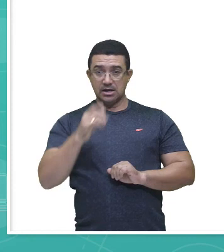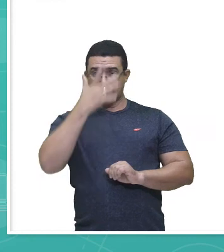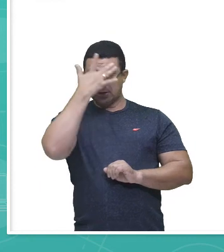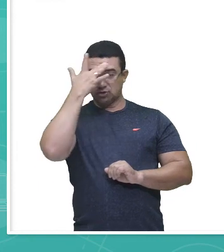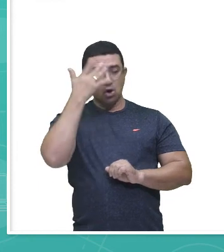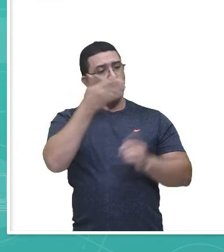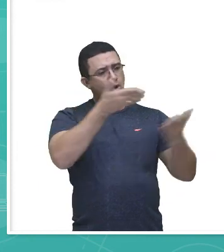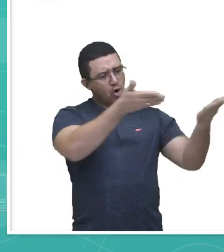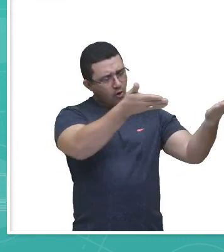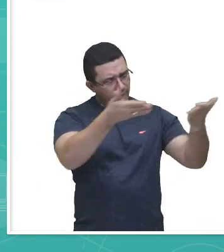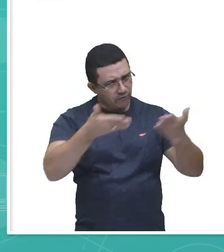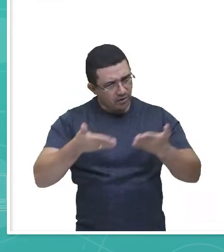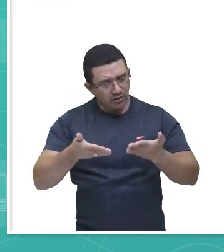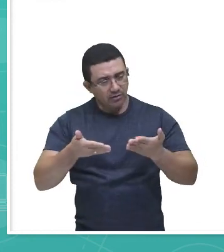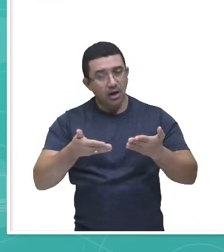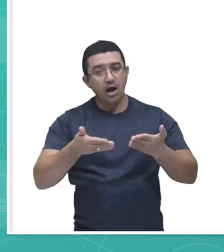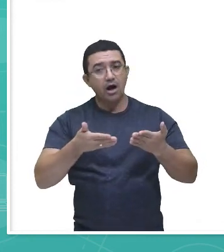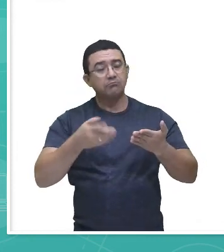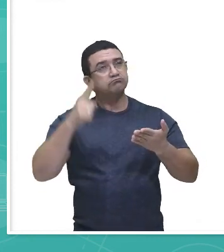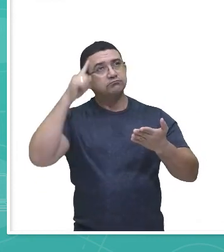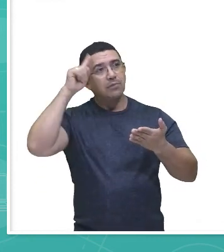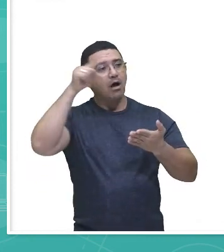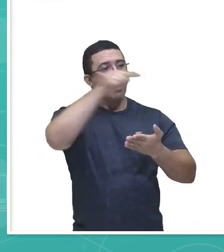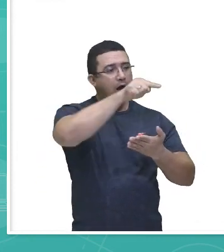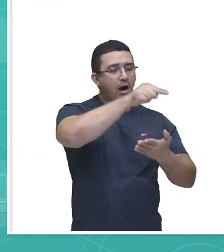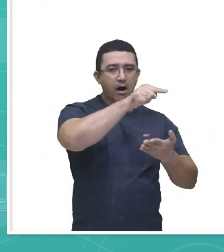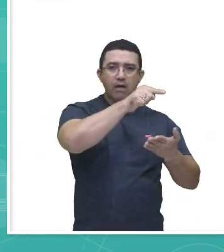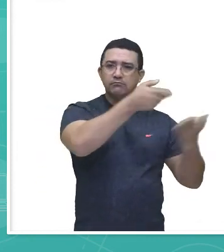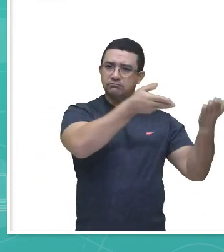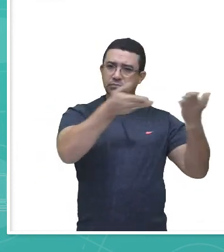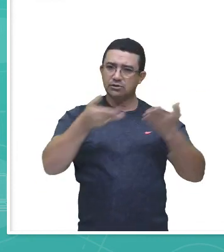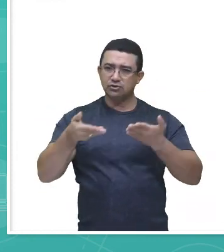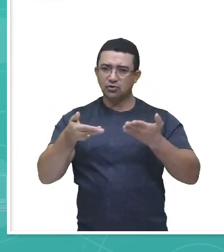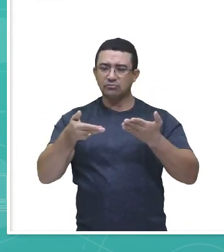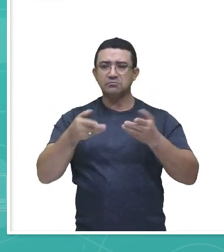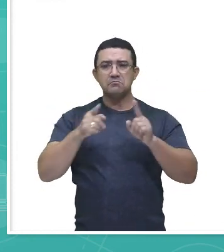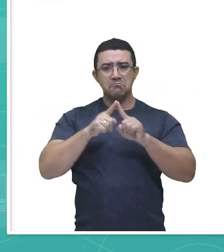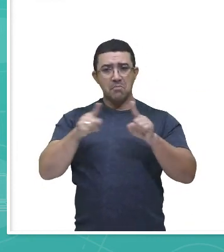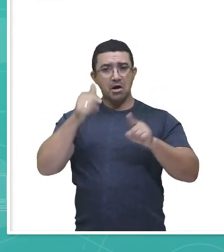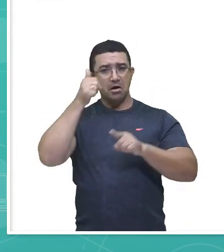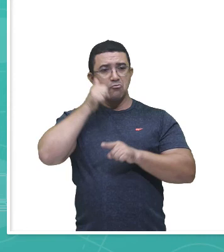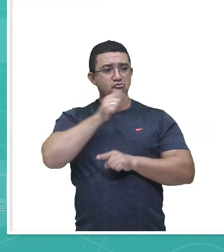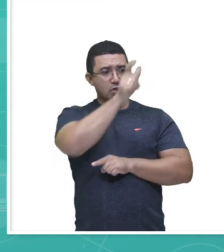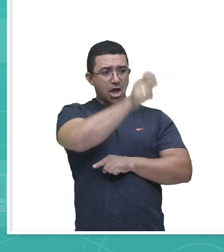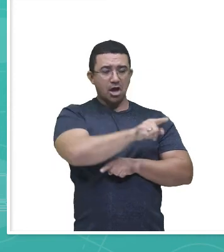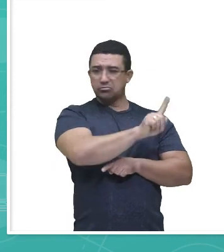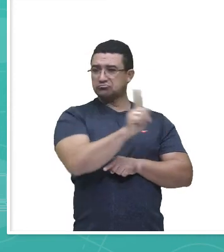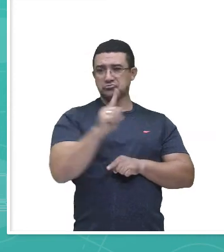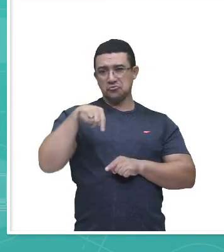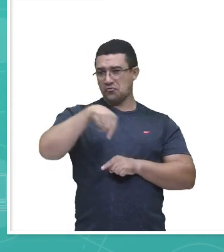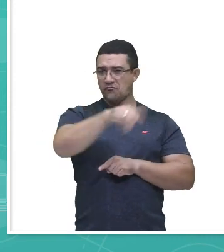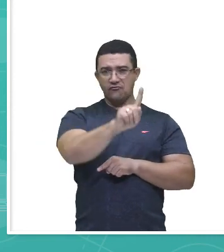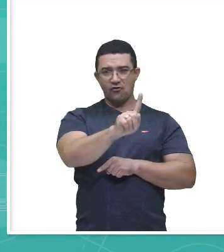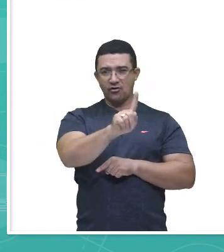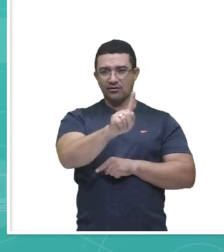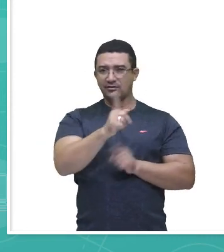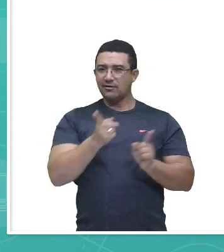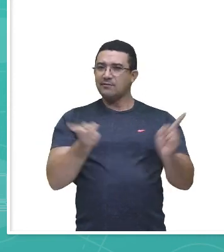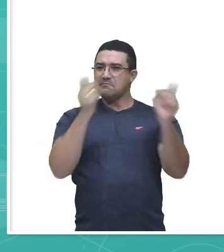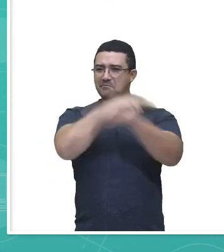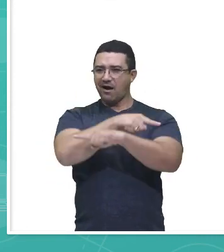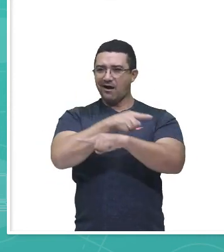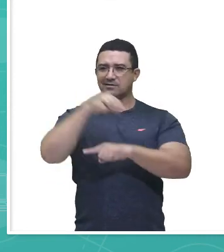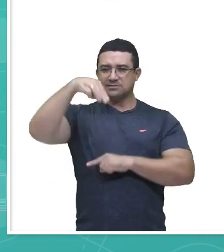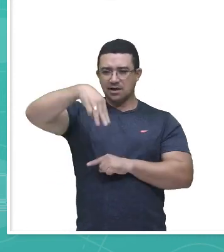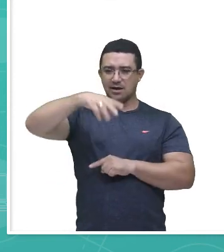algum lugar, a ideia é que a pessoa vá, né? Mas ela não foi, ou o contrário. Então, essa ideia, esse mas,